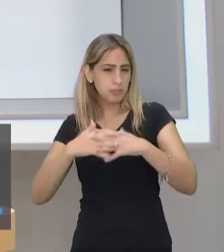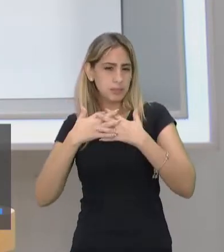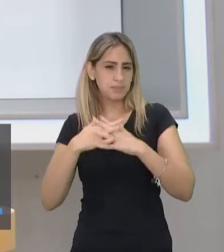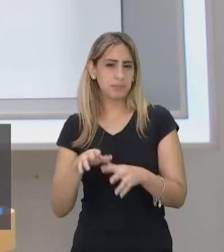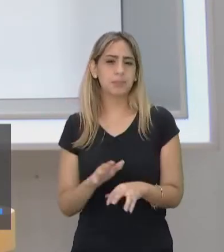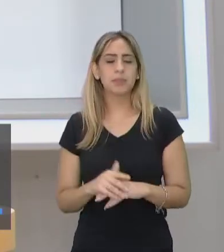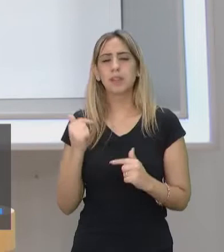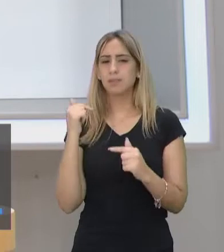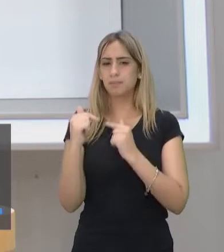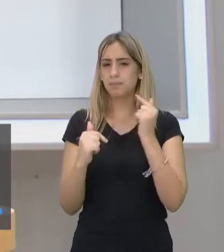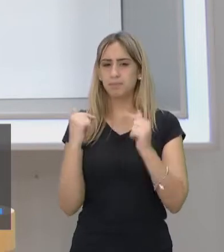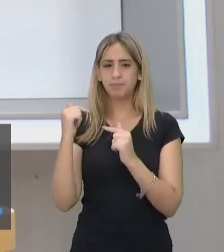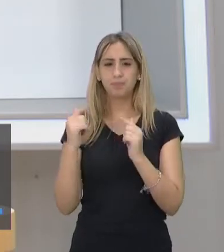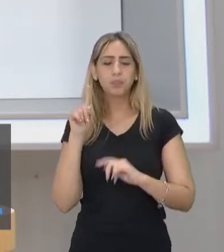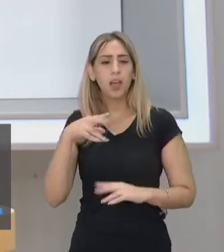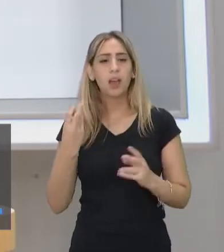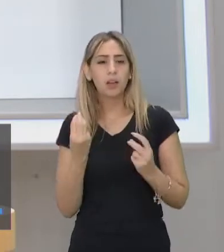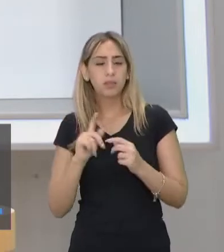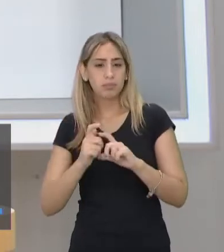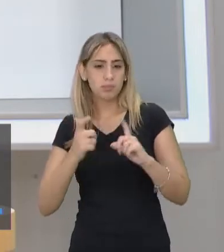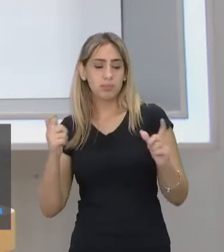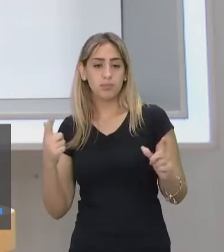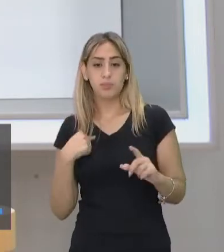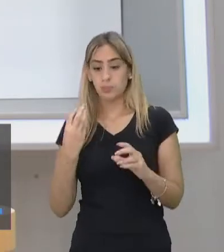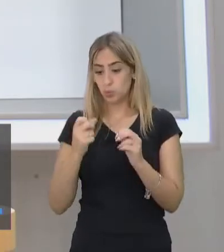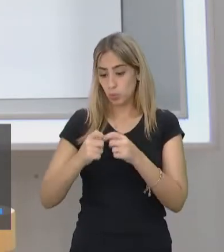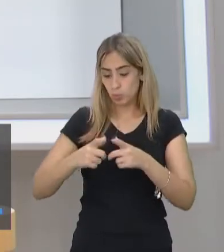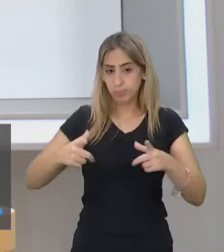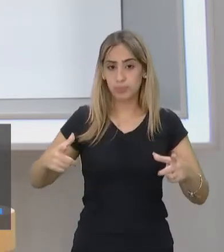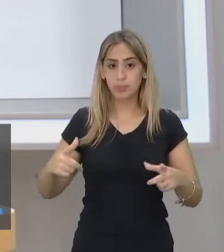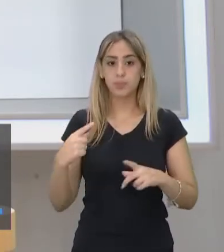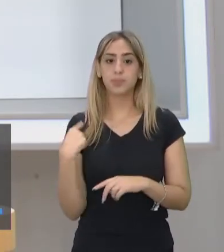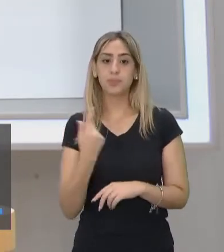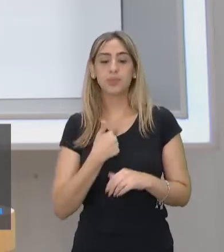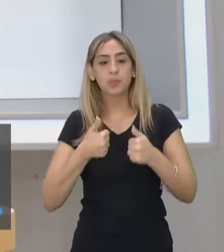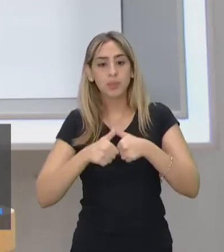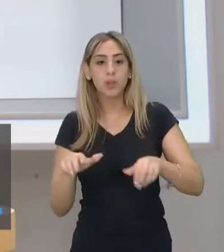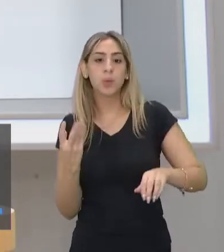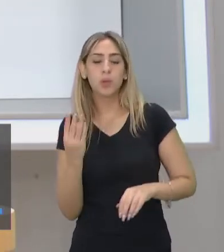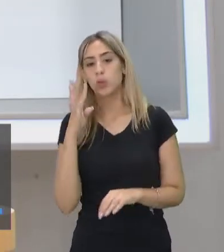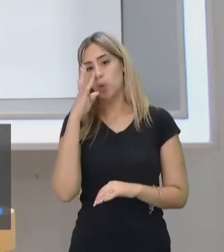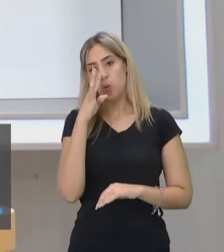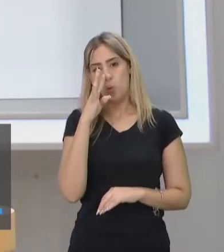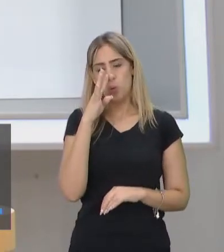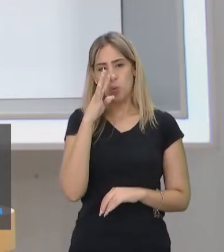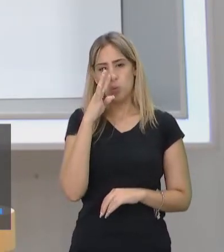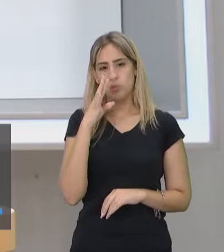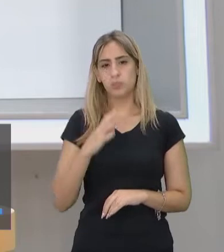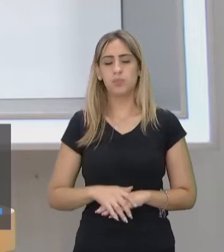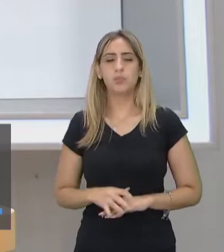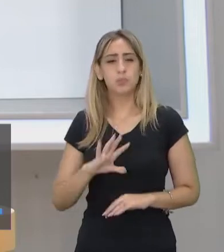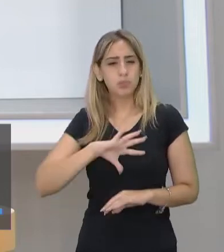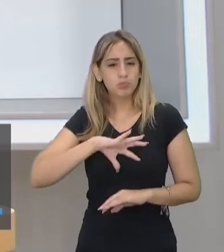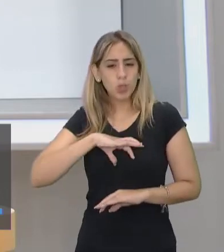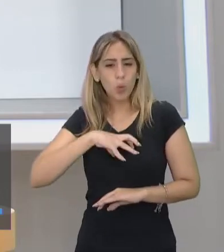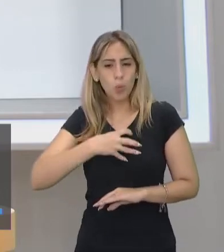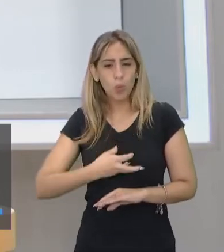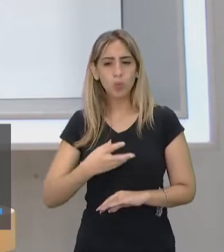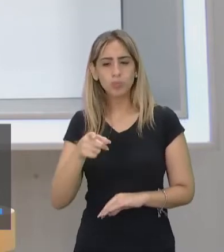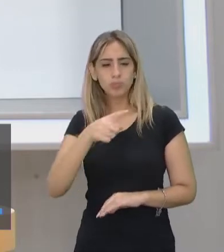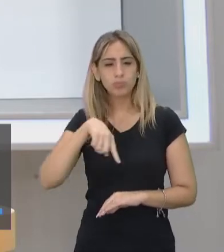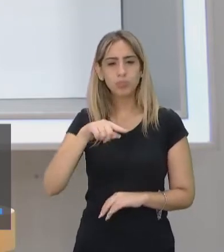trabalhar. É tão grande, é tão amplo. Eu fico muito orgulhosa mesmo, porque nós